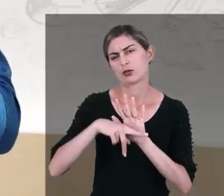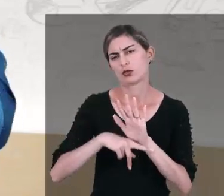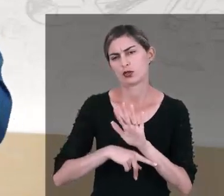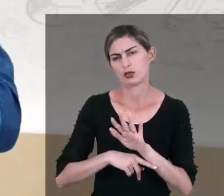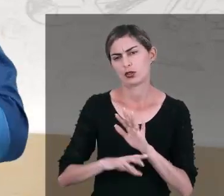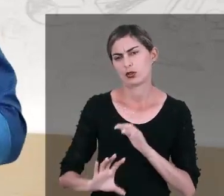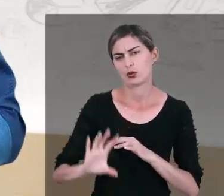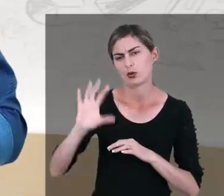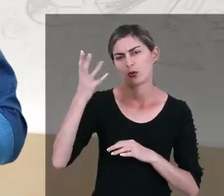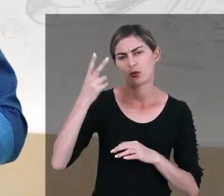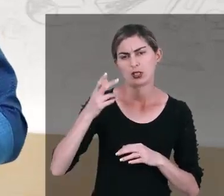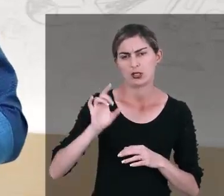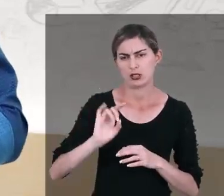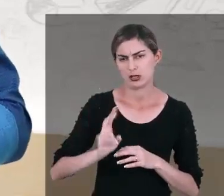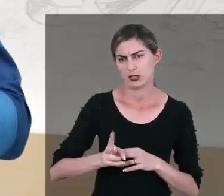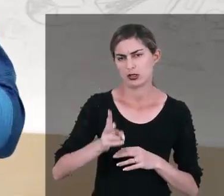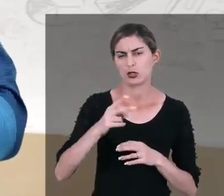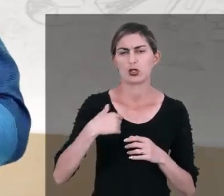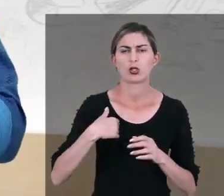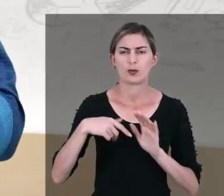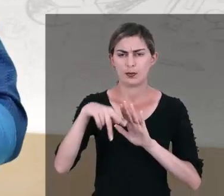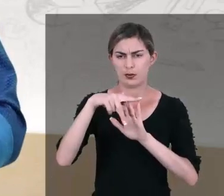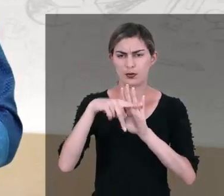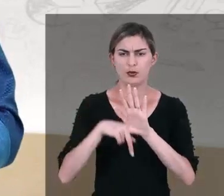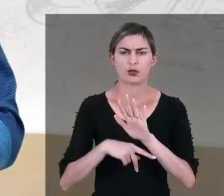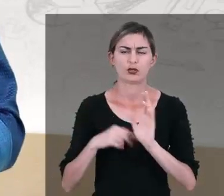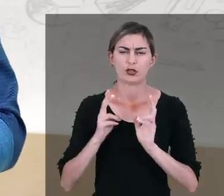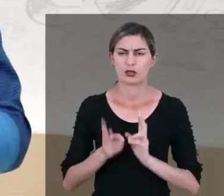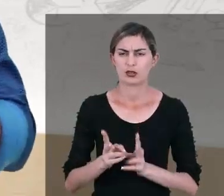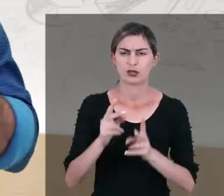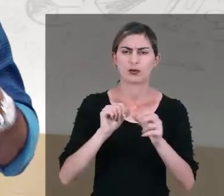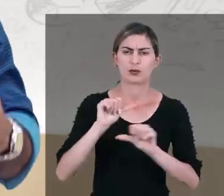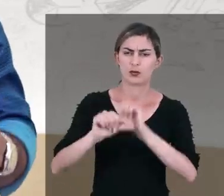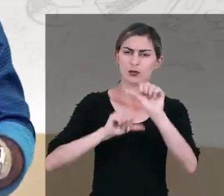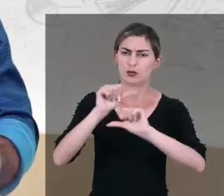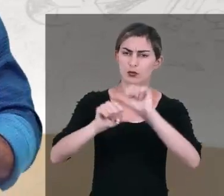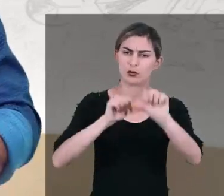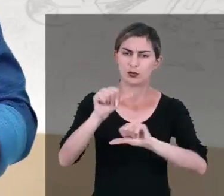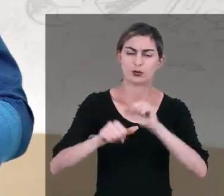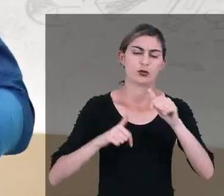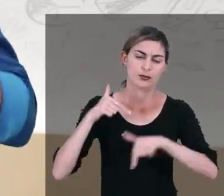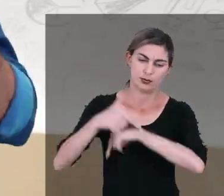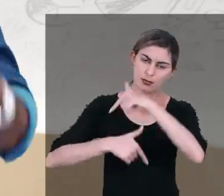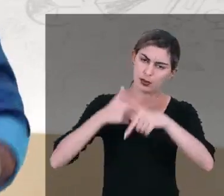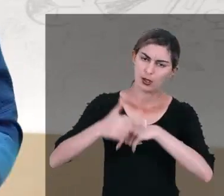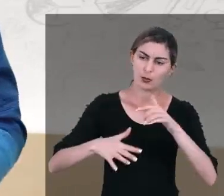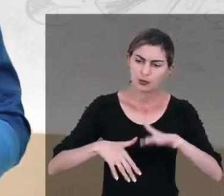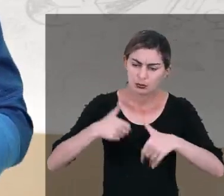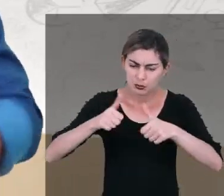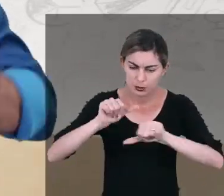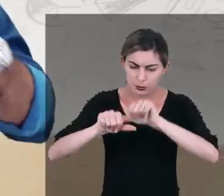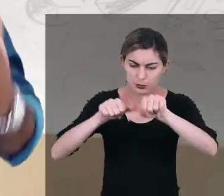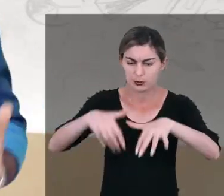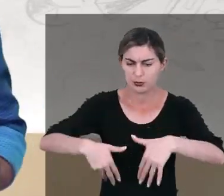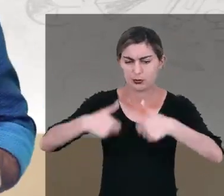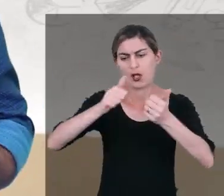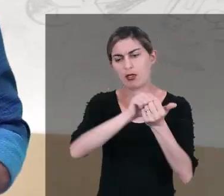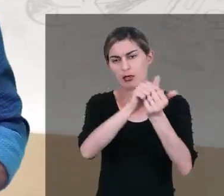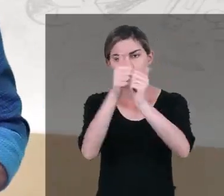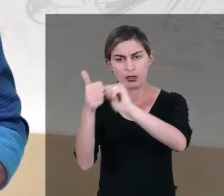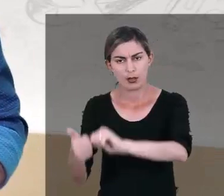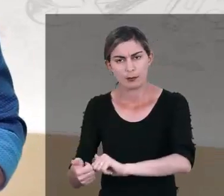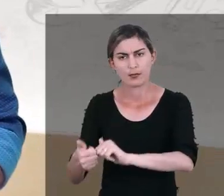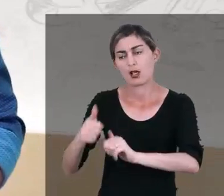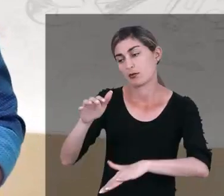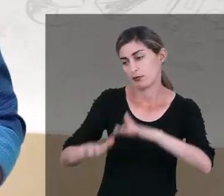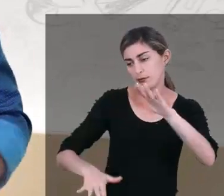que acontece de uma vez só. Esse projeto geralmente se modifica, ele é trabalhado, ele é melhorado, ele é adaptado a